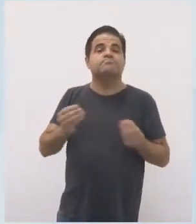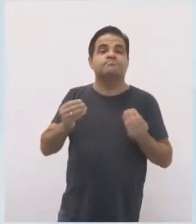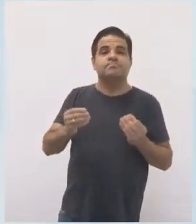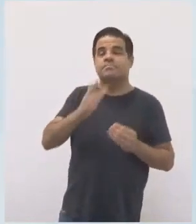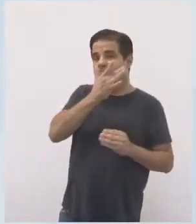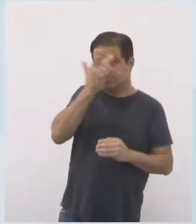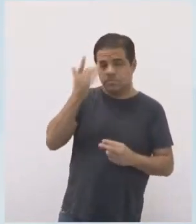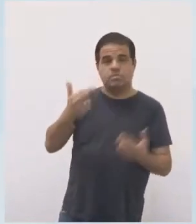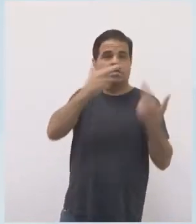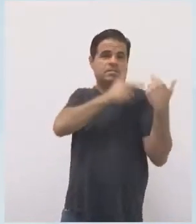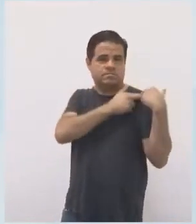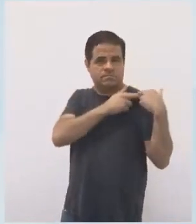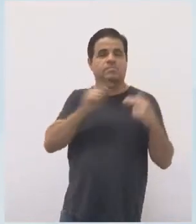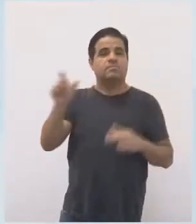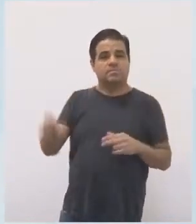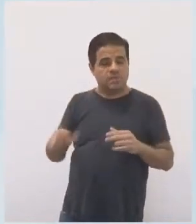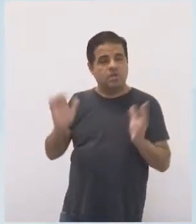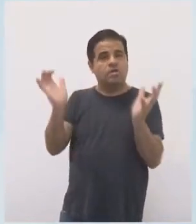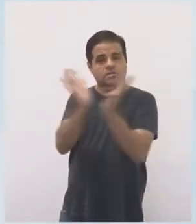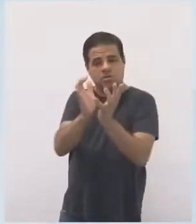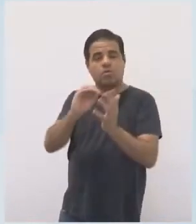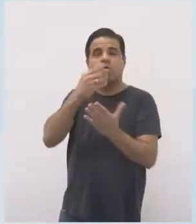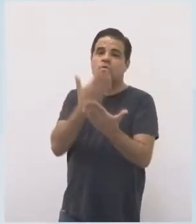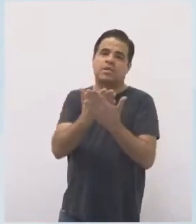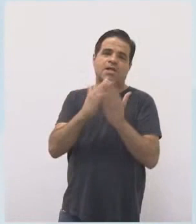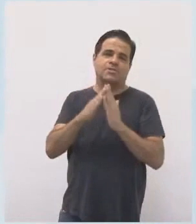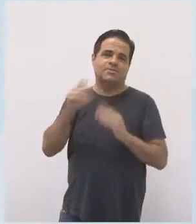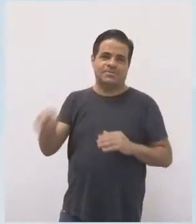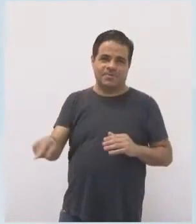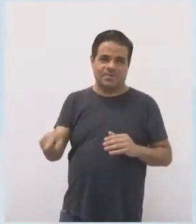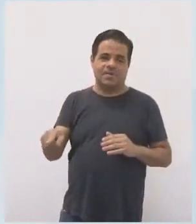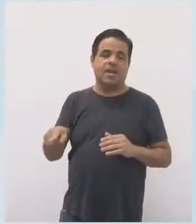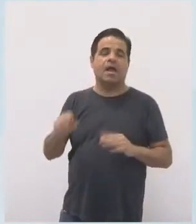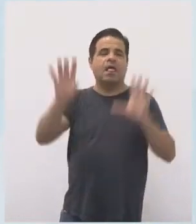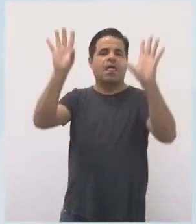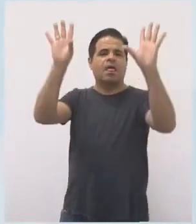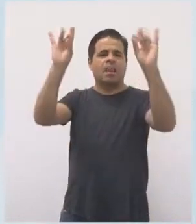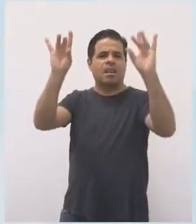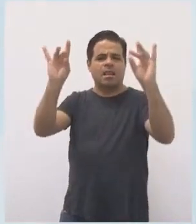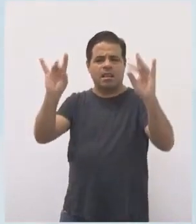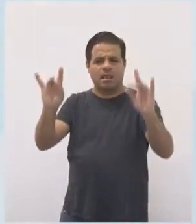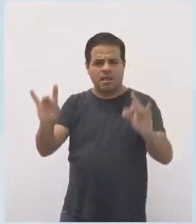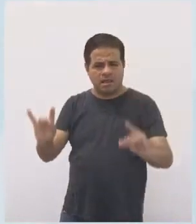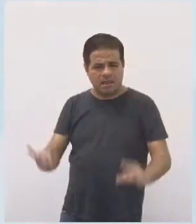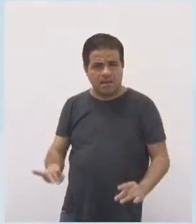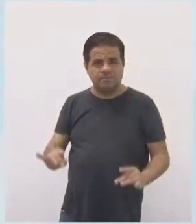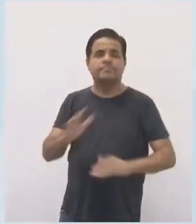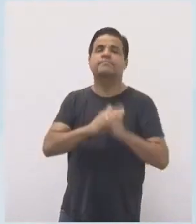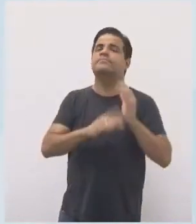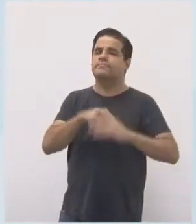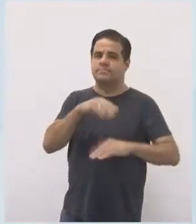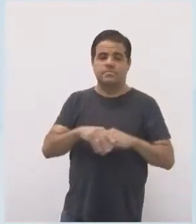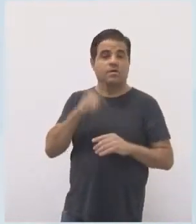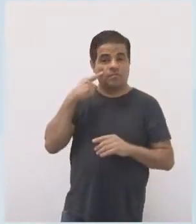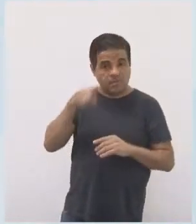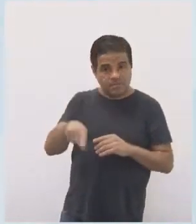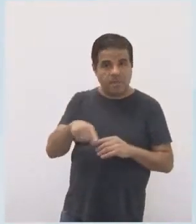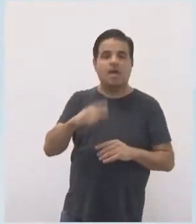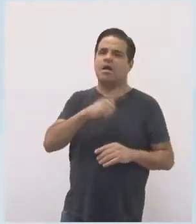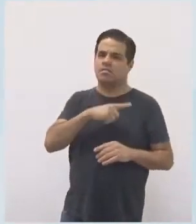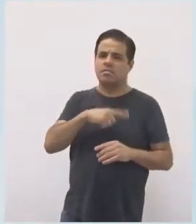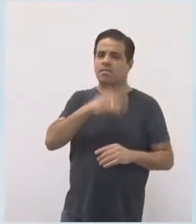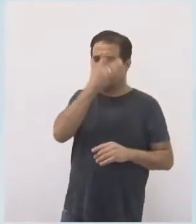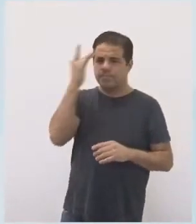o responsável da turma ou da escola. Né? Então, no detalhamento dessas ações, vocês vão ver que vai ter